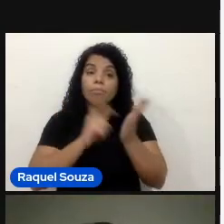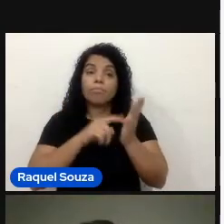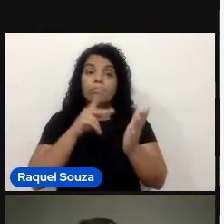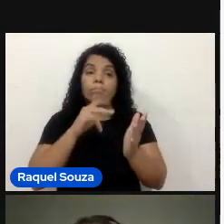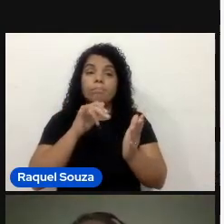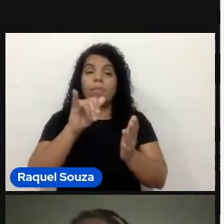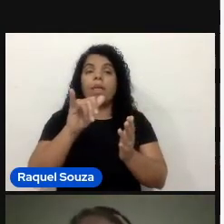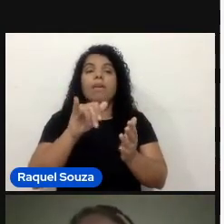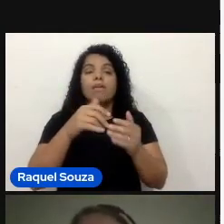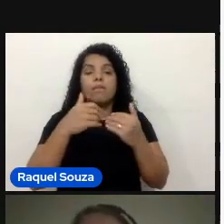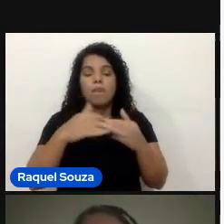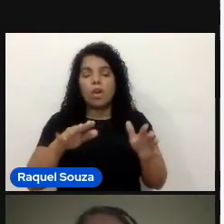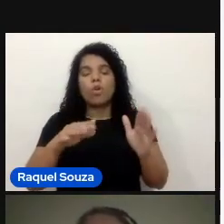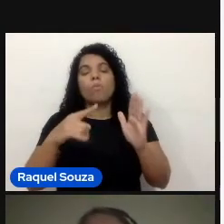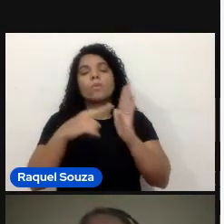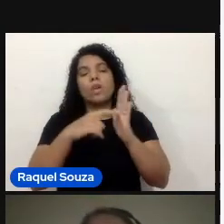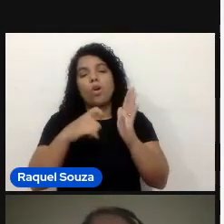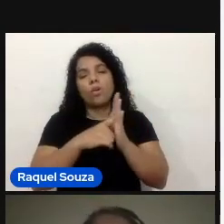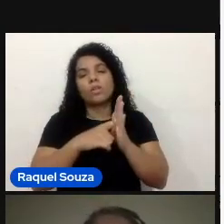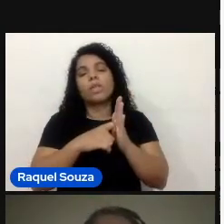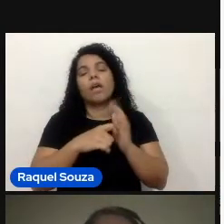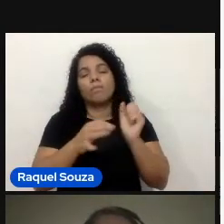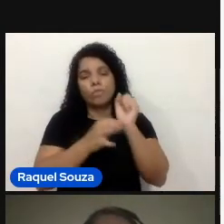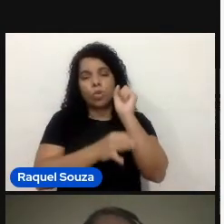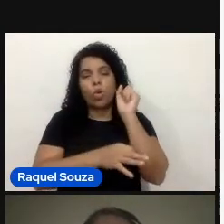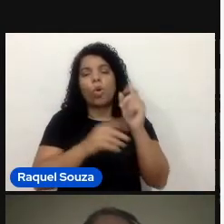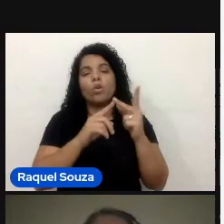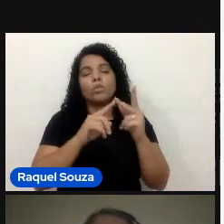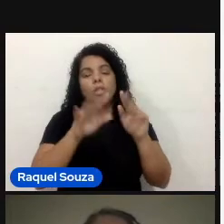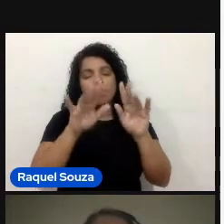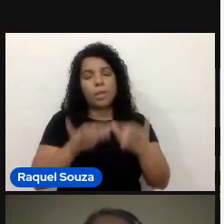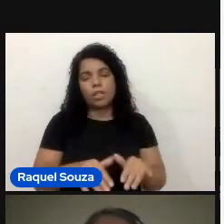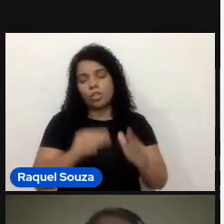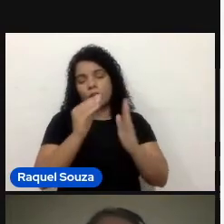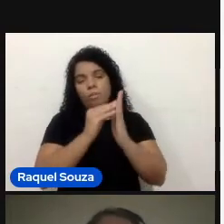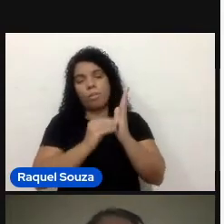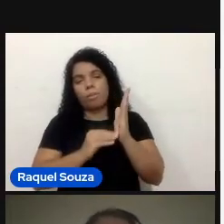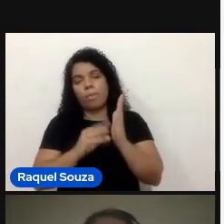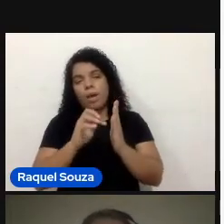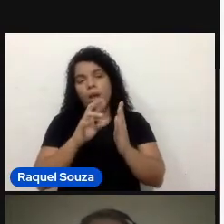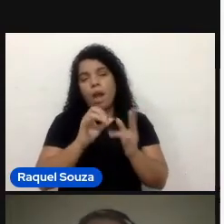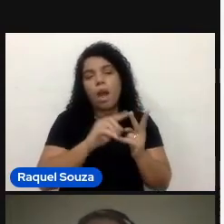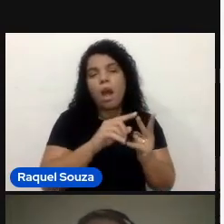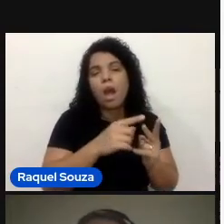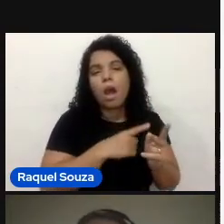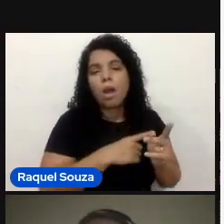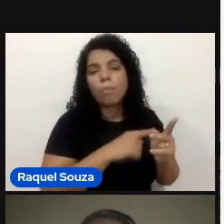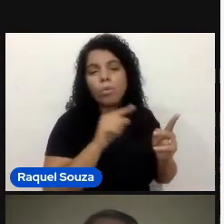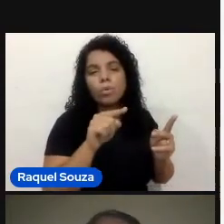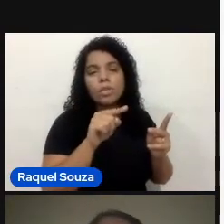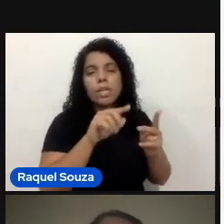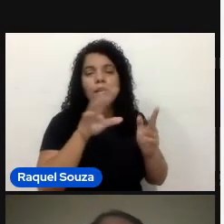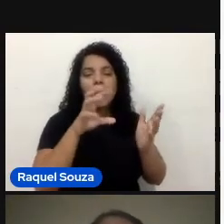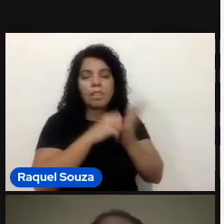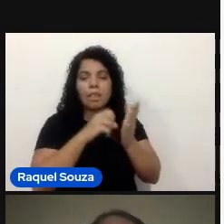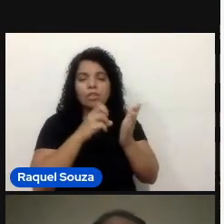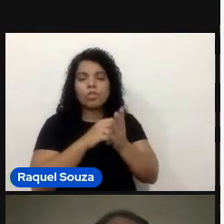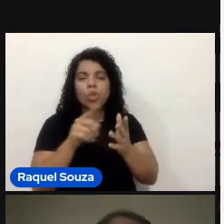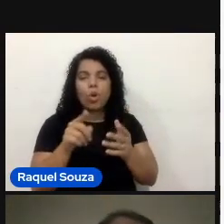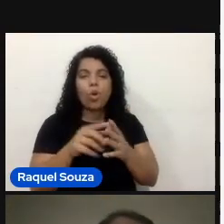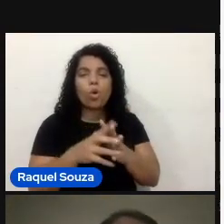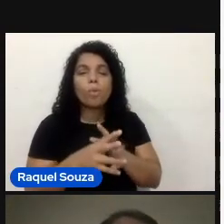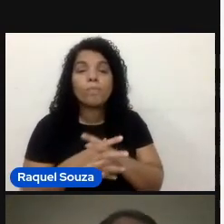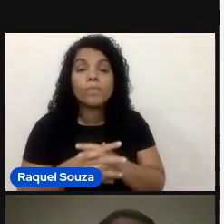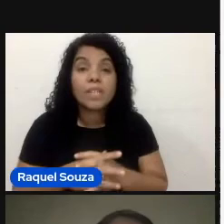vai começar a rodar o código, né? Está preenchendo os campos aí, marcou o checkbox, cadastrou. Aí você vai